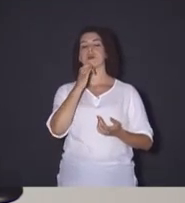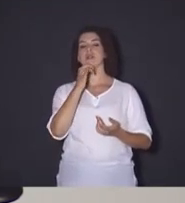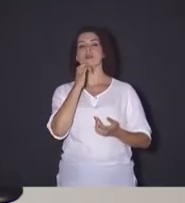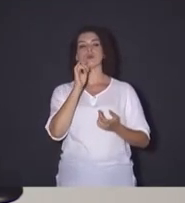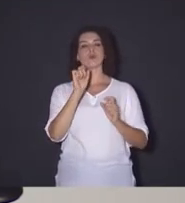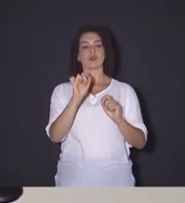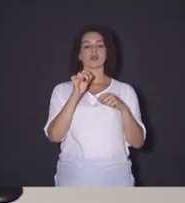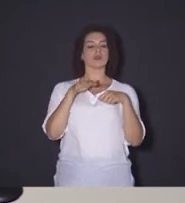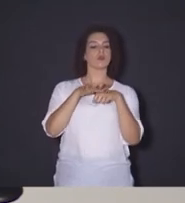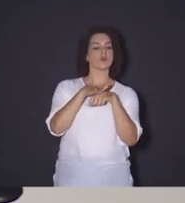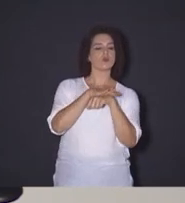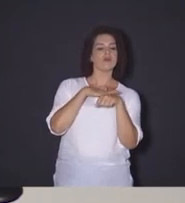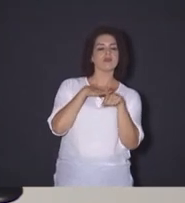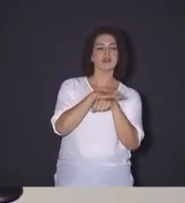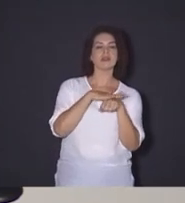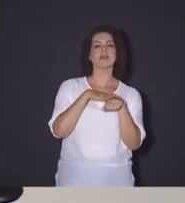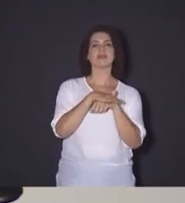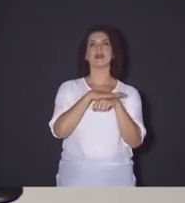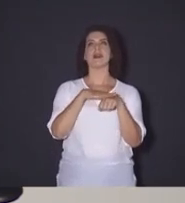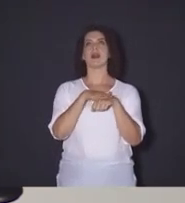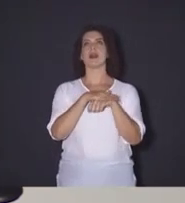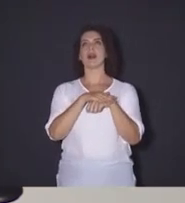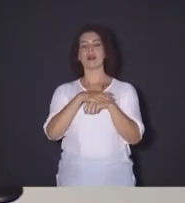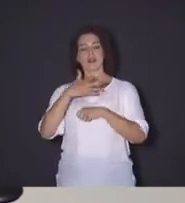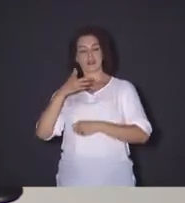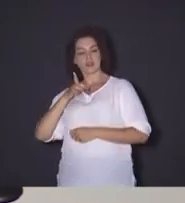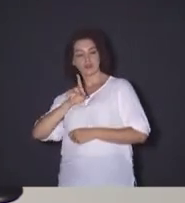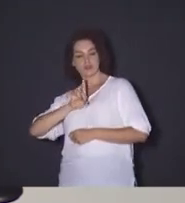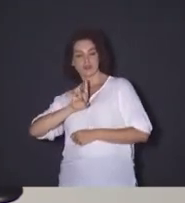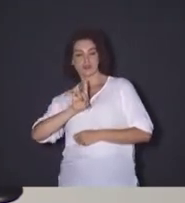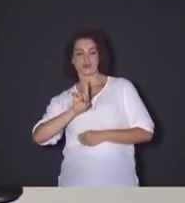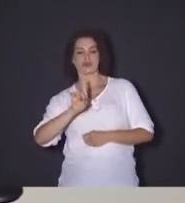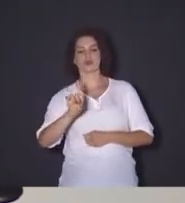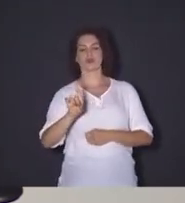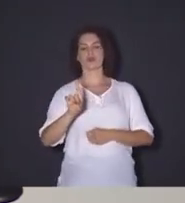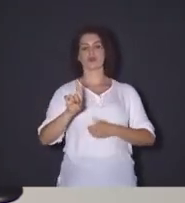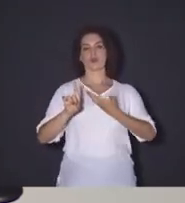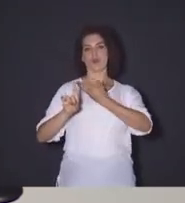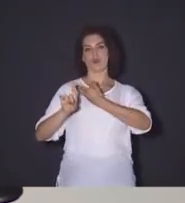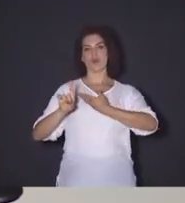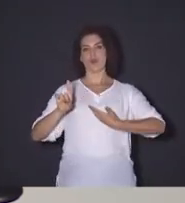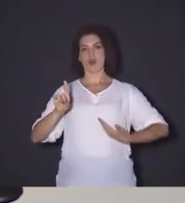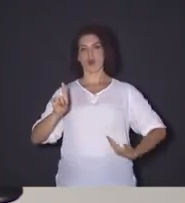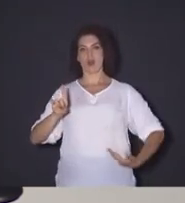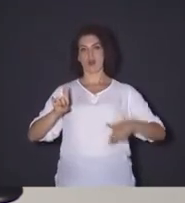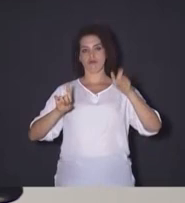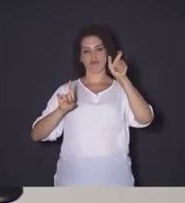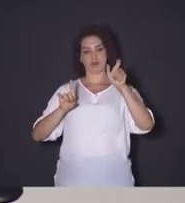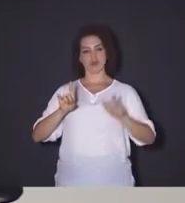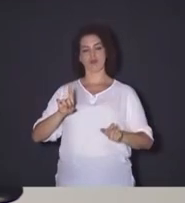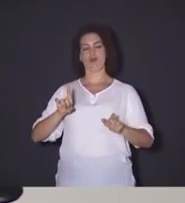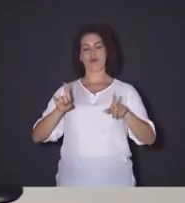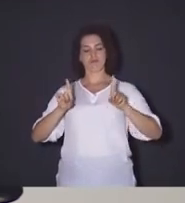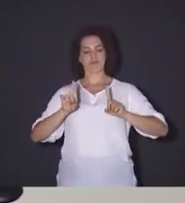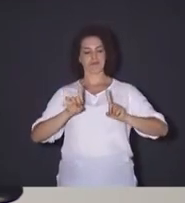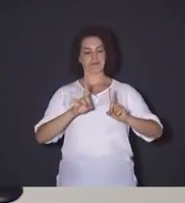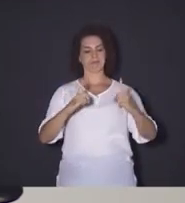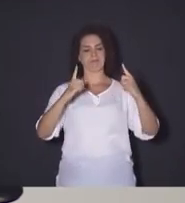de chegar até os governantes né que a gente depende precisa